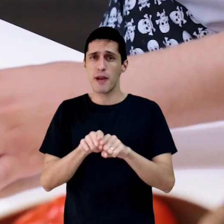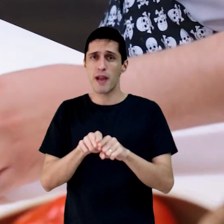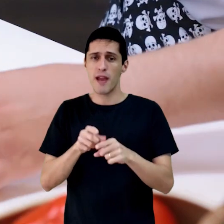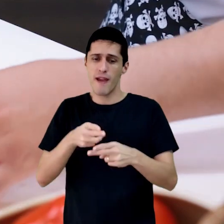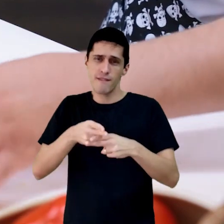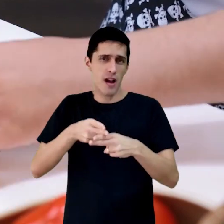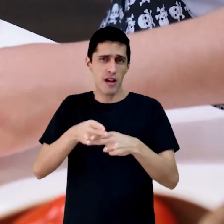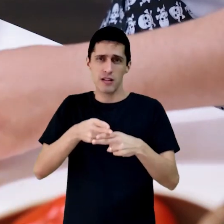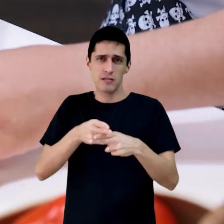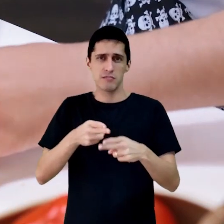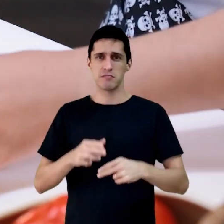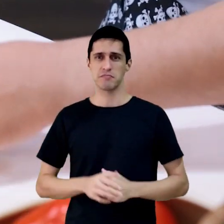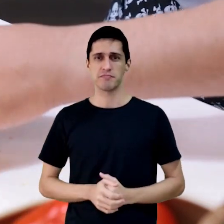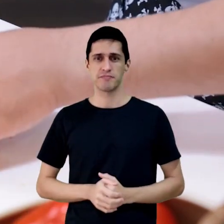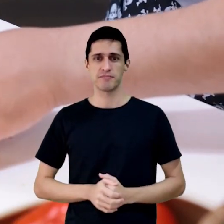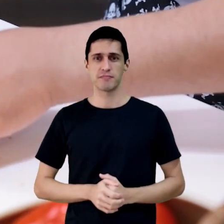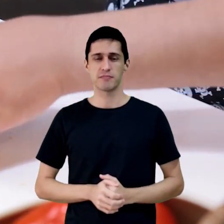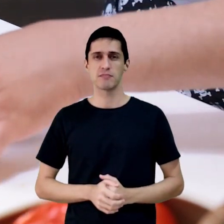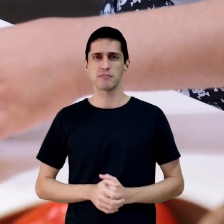tamanho,